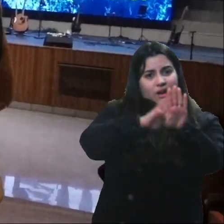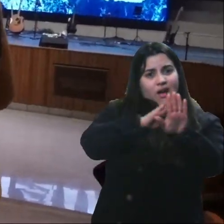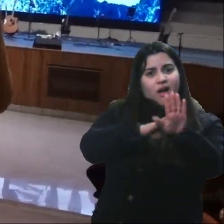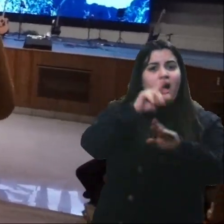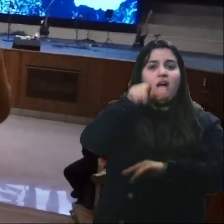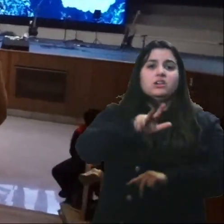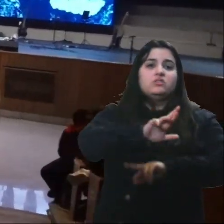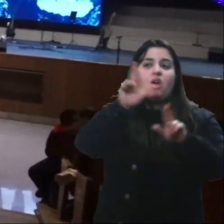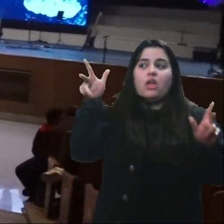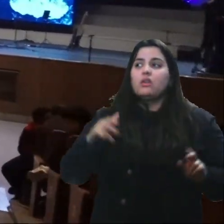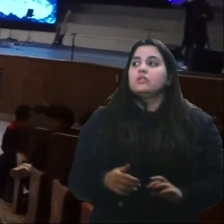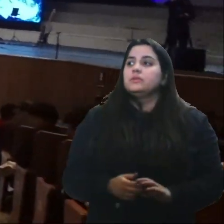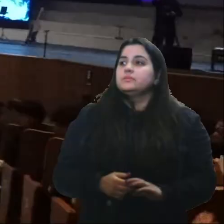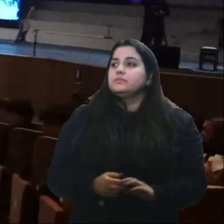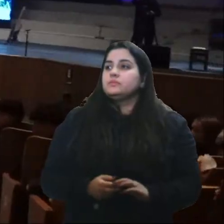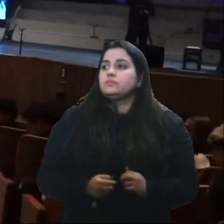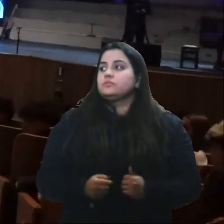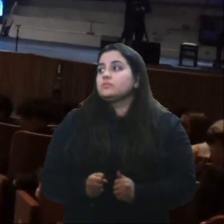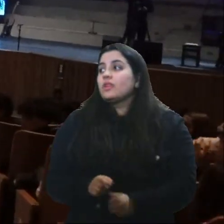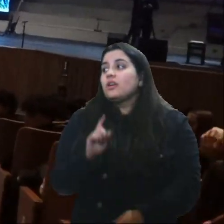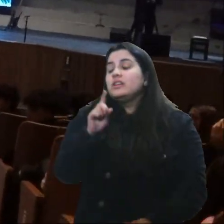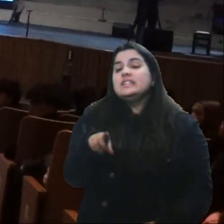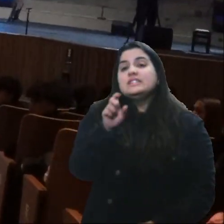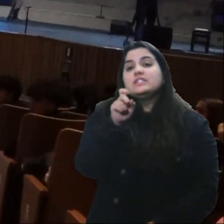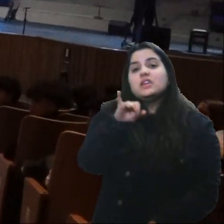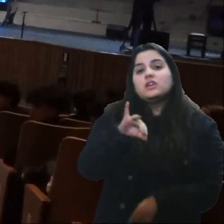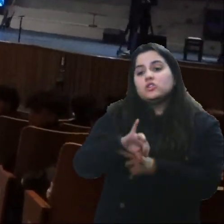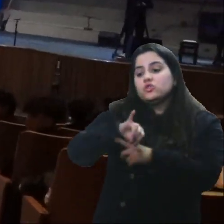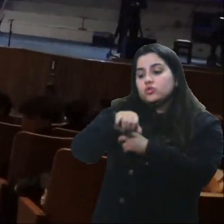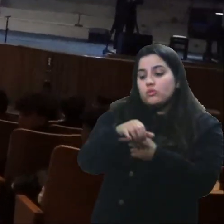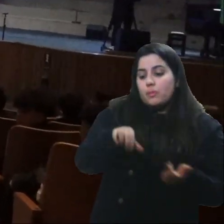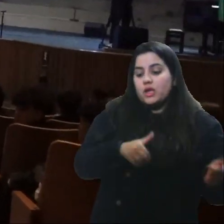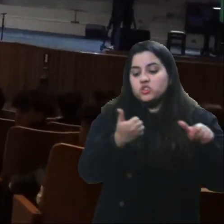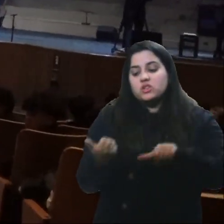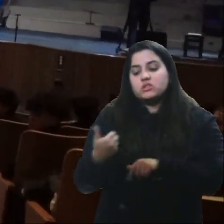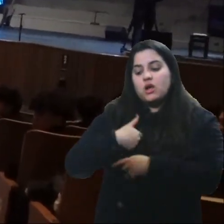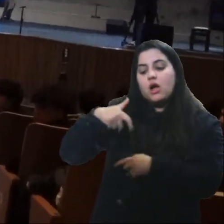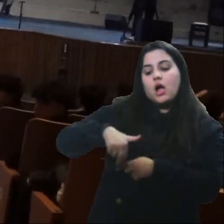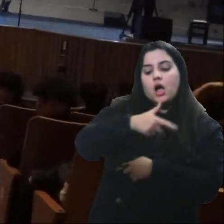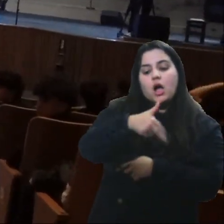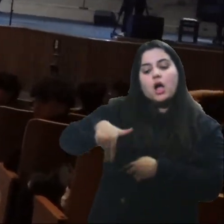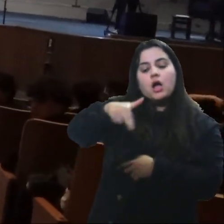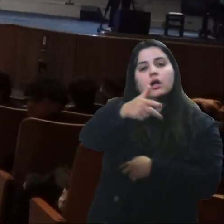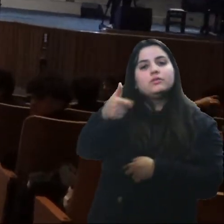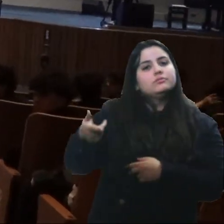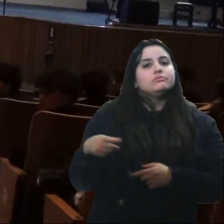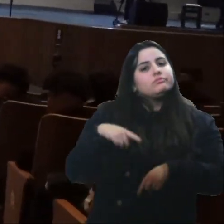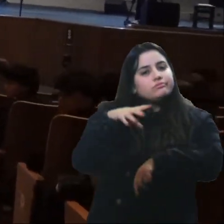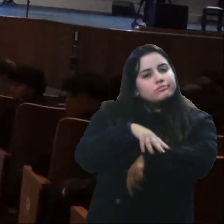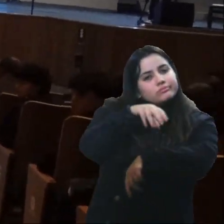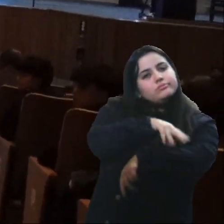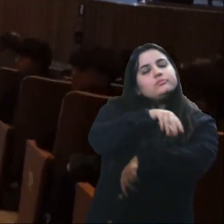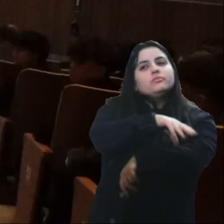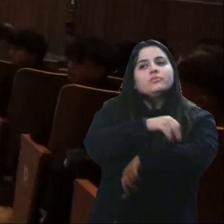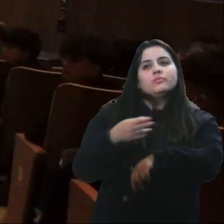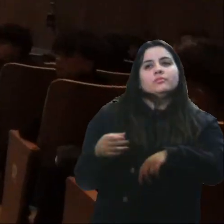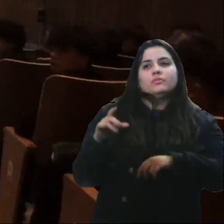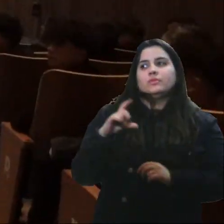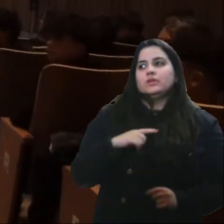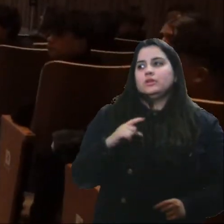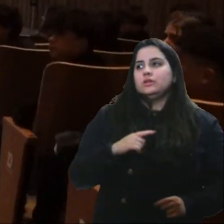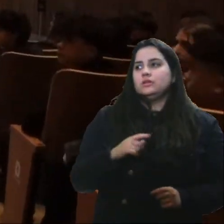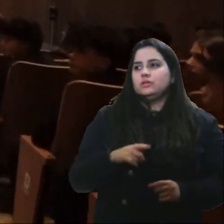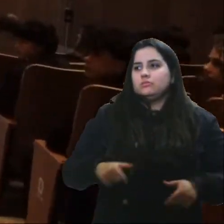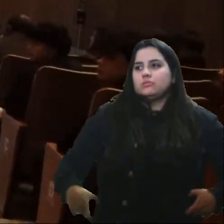E se João Batista estivesse aqui entre nós, com seus pelos de camelo, com